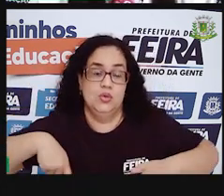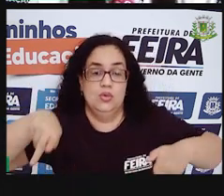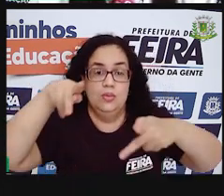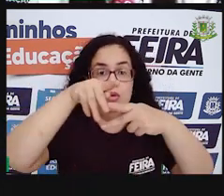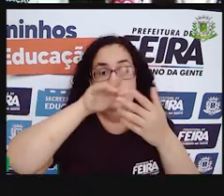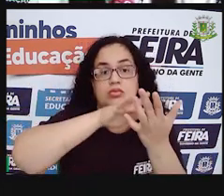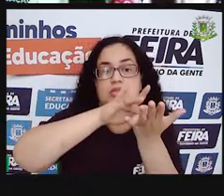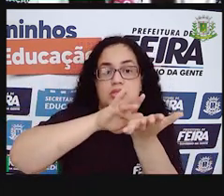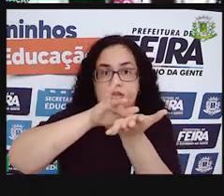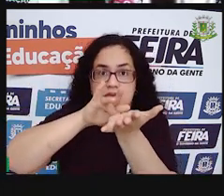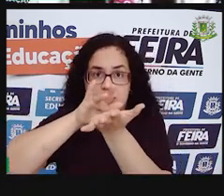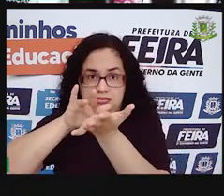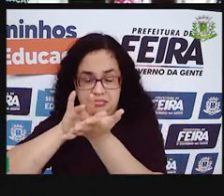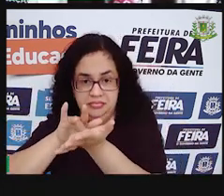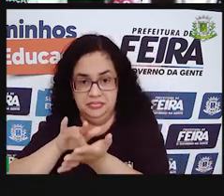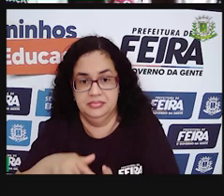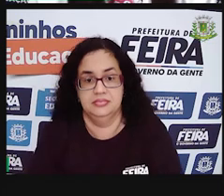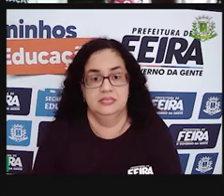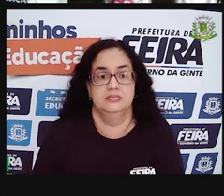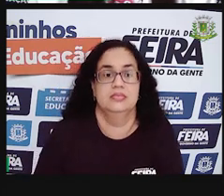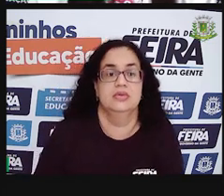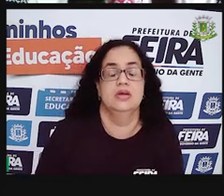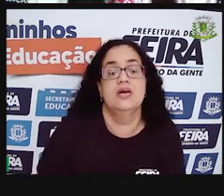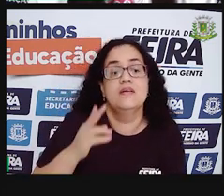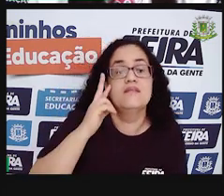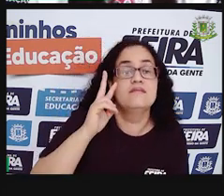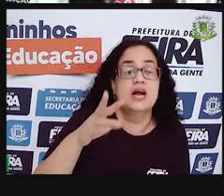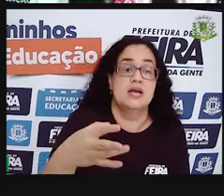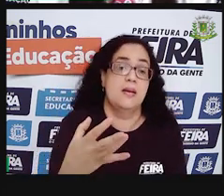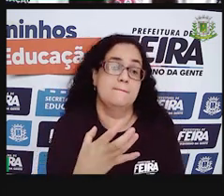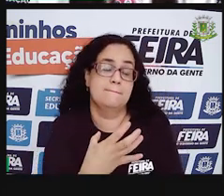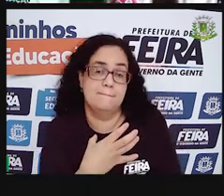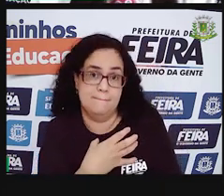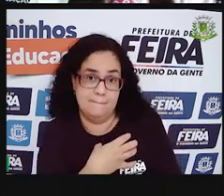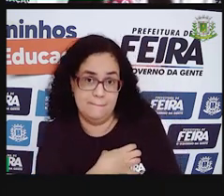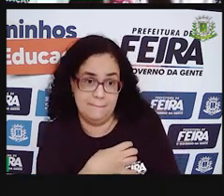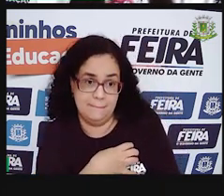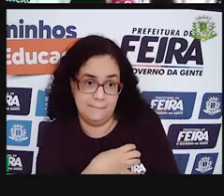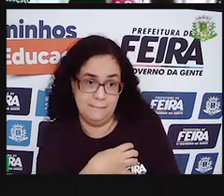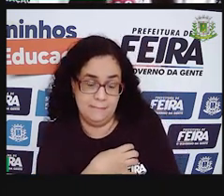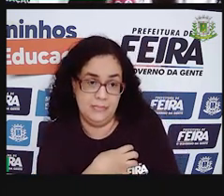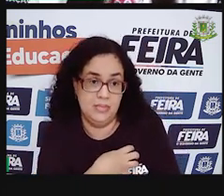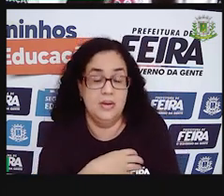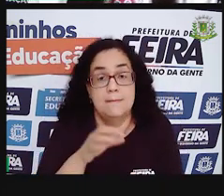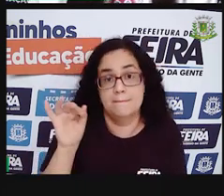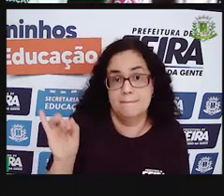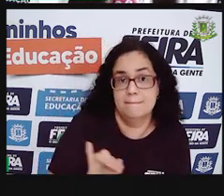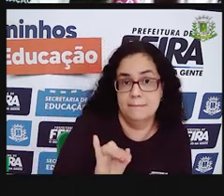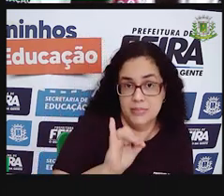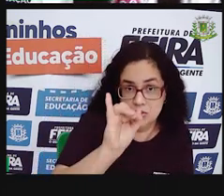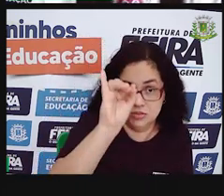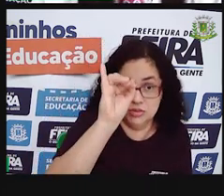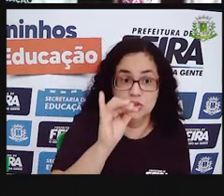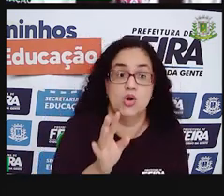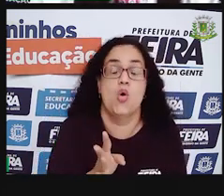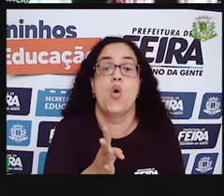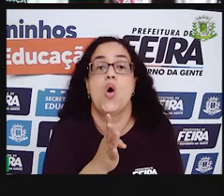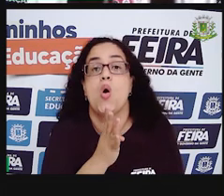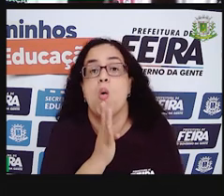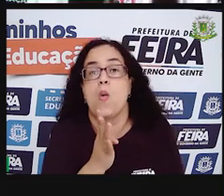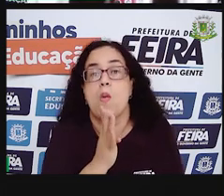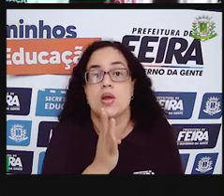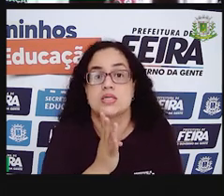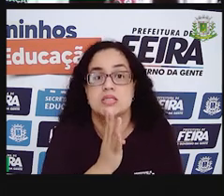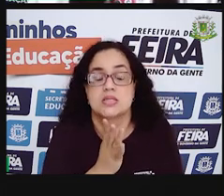Nacional dos Povos Ciganos. Então, a gente vê que a Bahia está dando passos importantes no